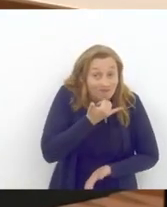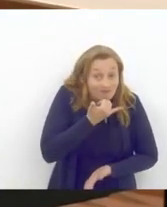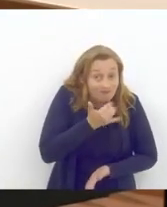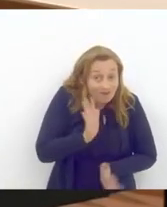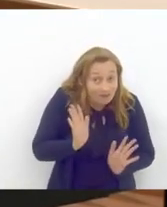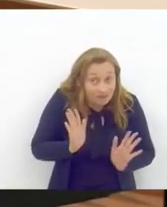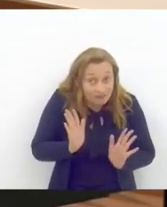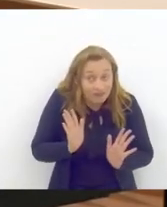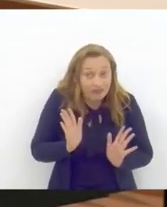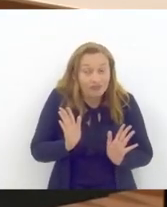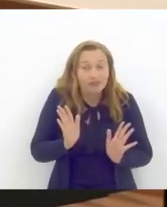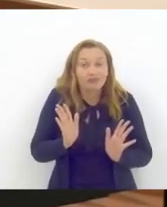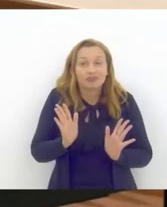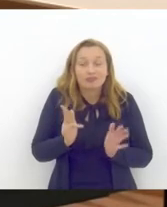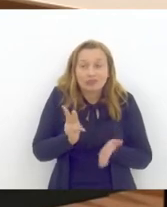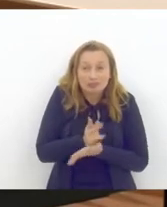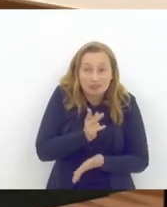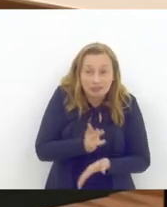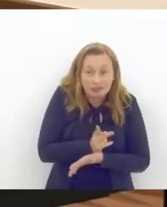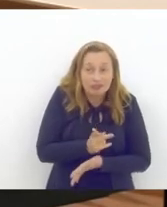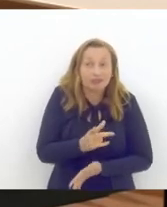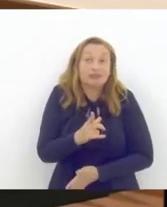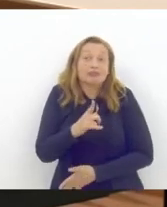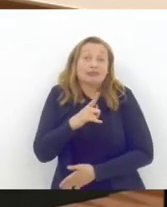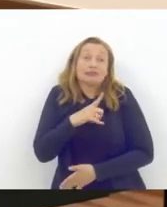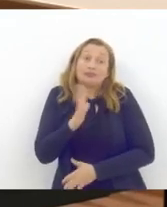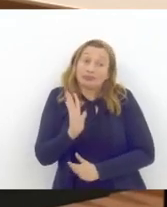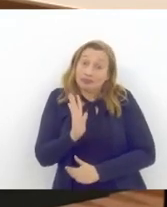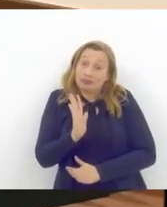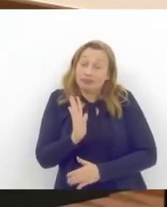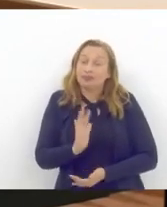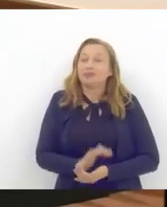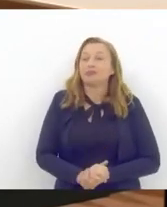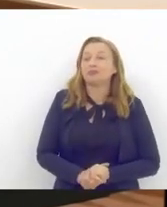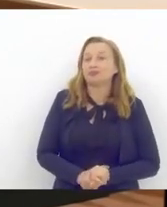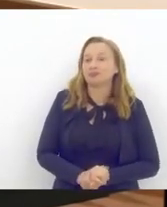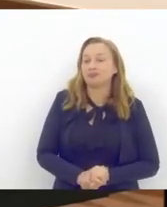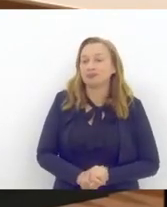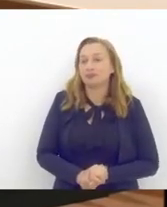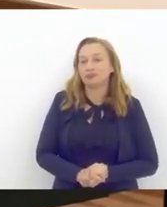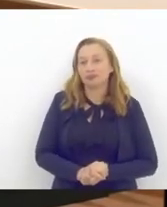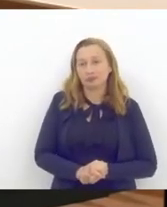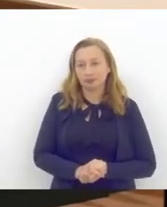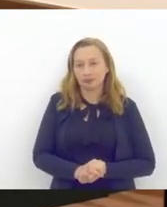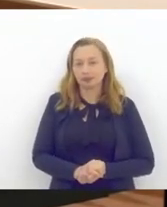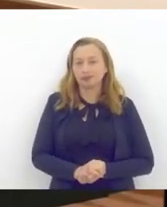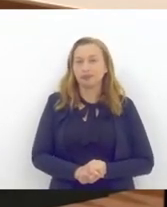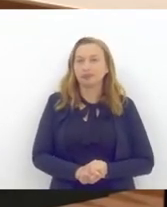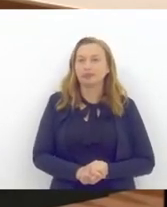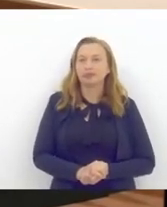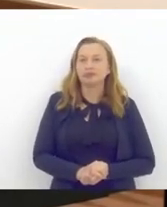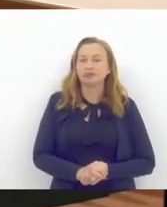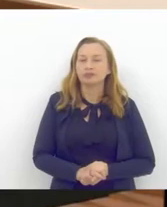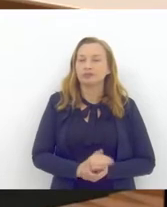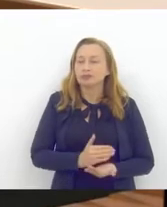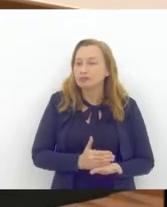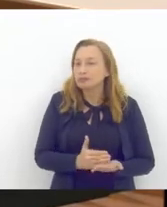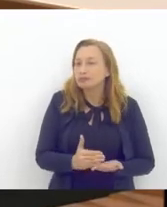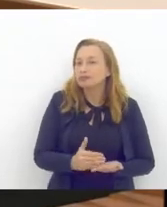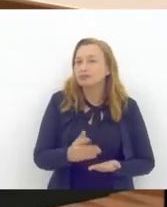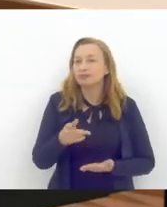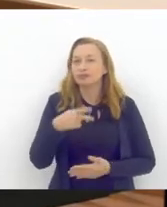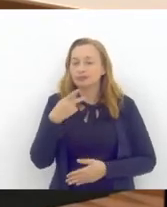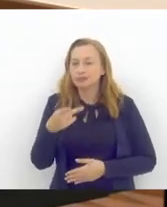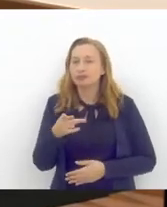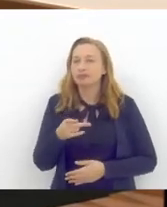qualquer tropeço que, porventura, eu possa apresentar aqui. Mas, de início, eu falo o seguinte,